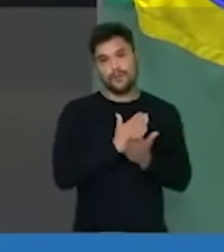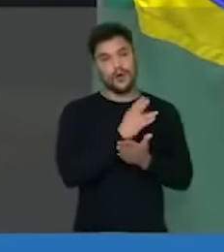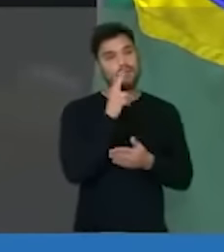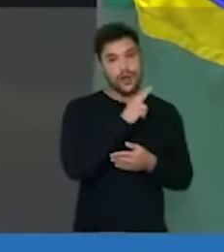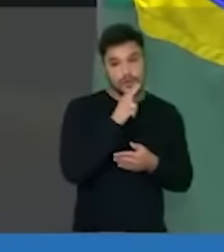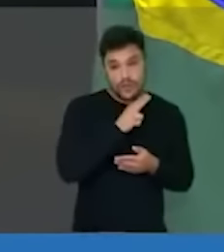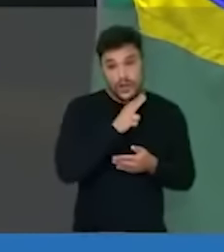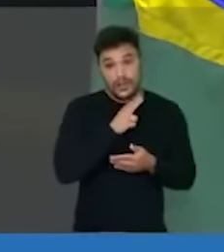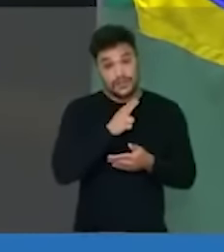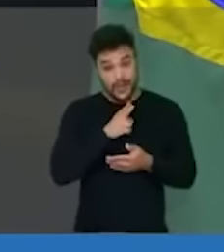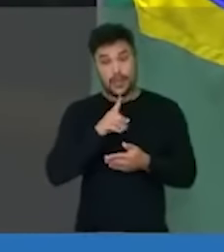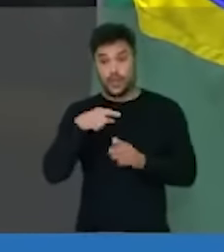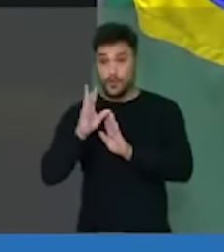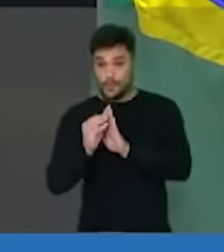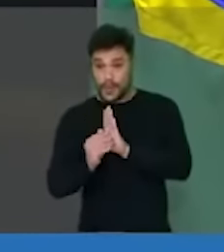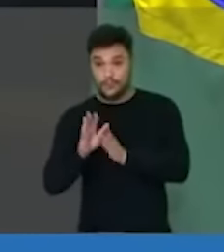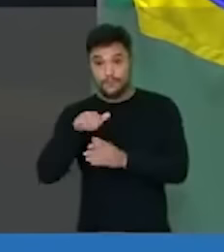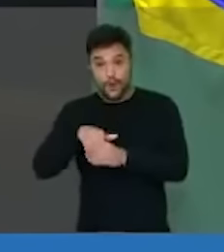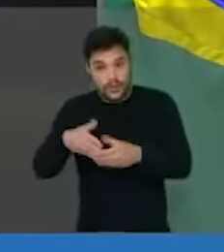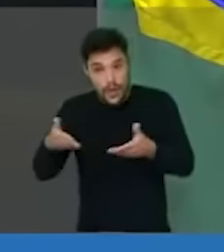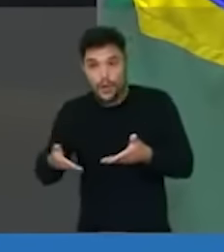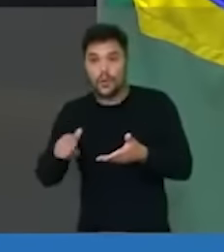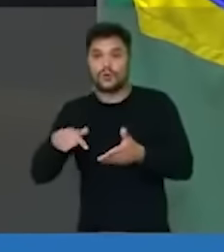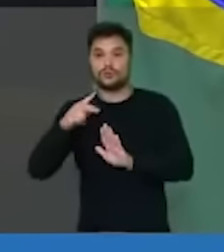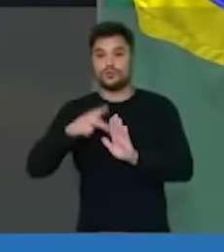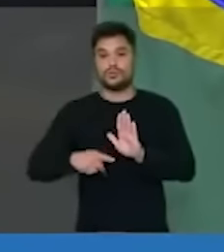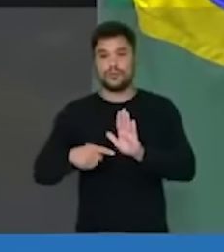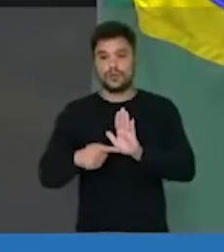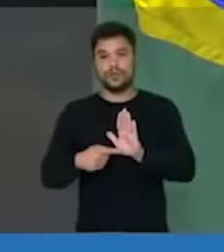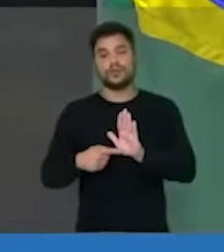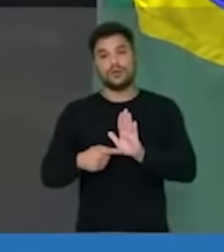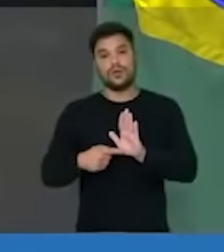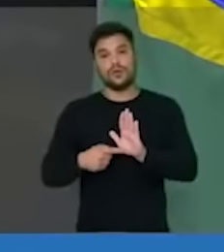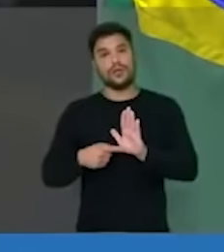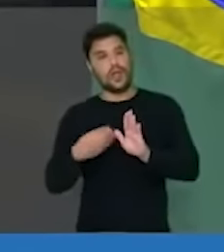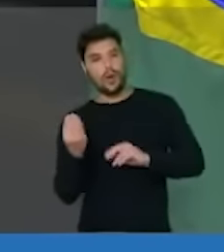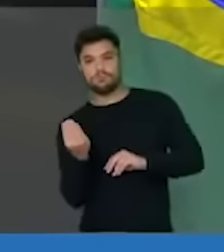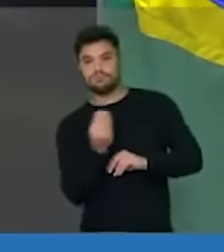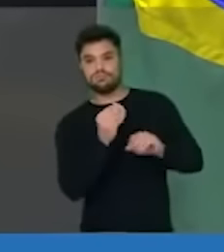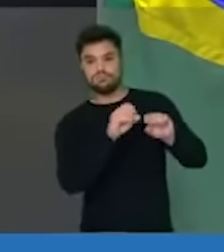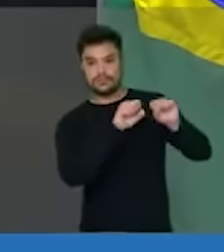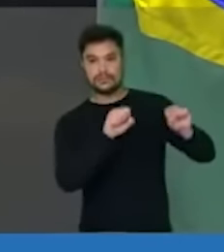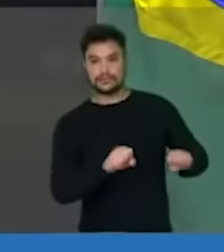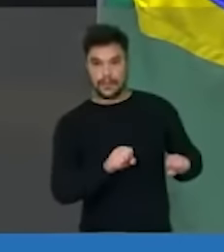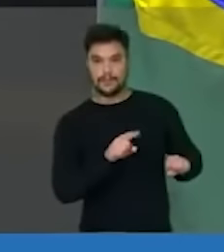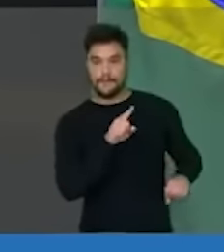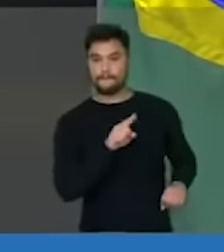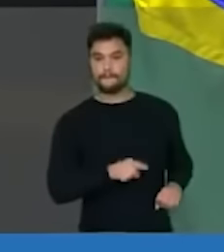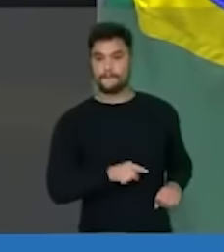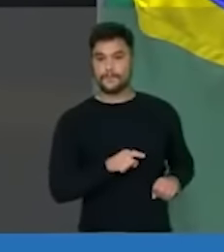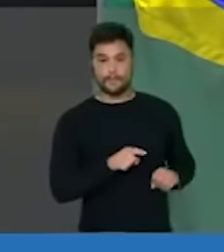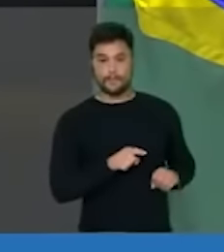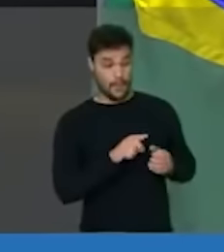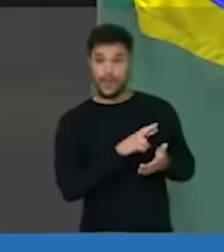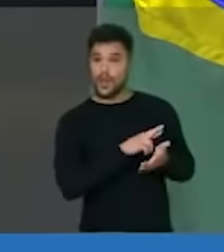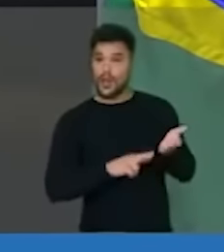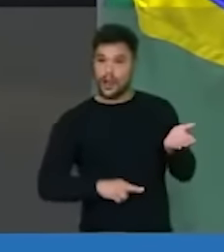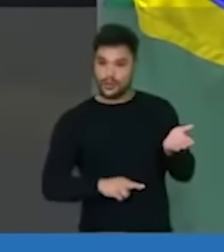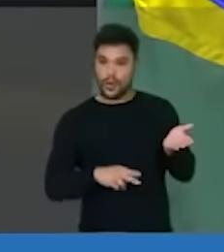possa votar ainda hoje o projeto. Já acabei de subir no sistema o parecer